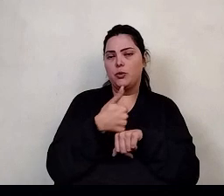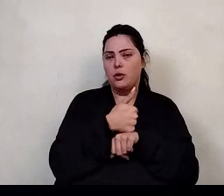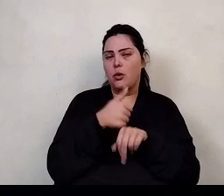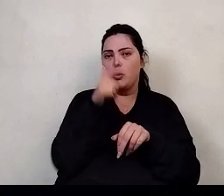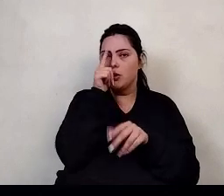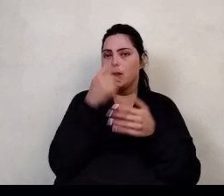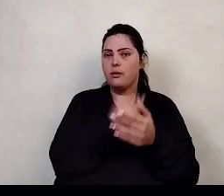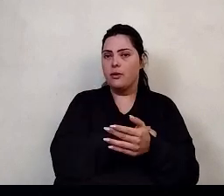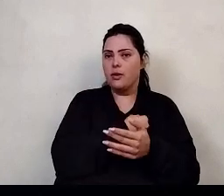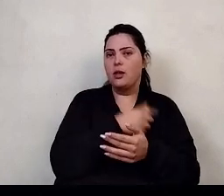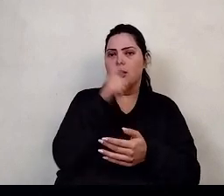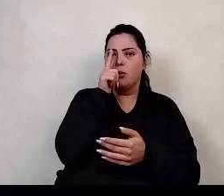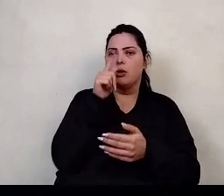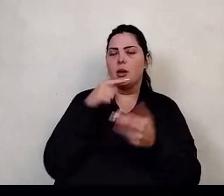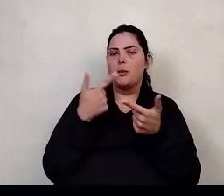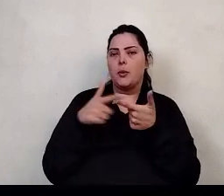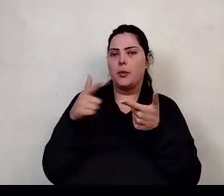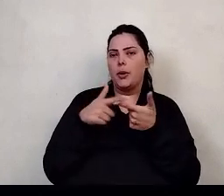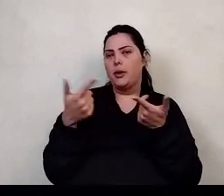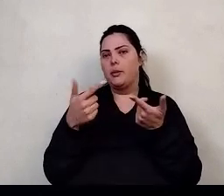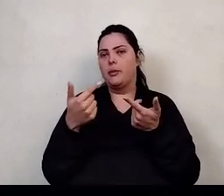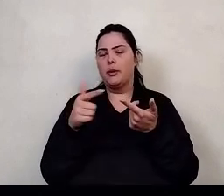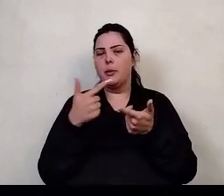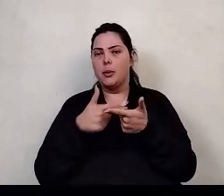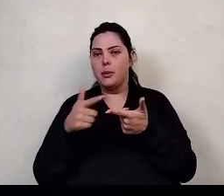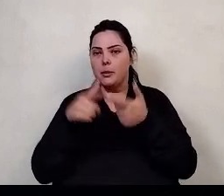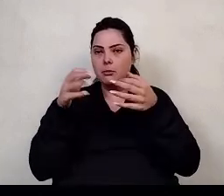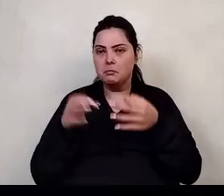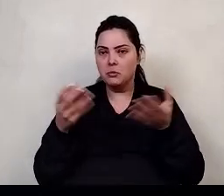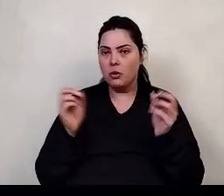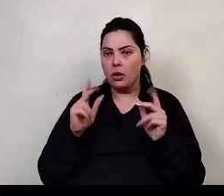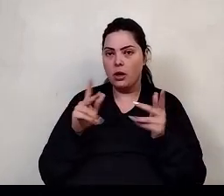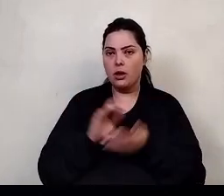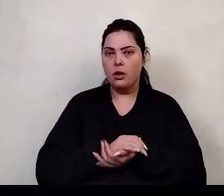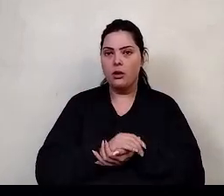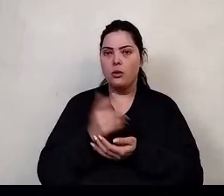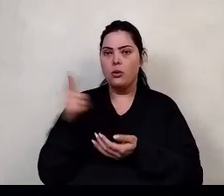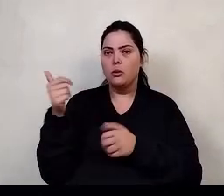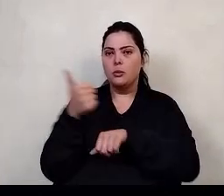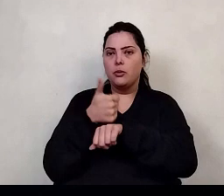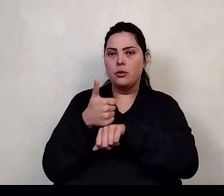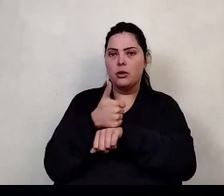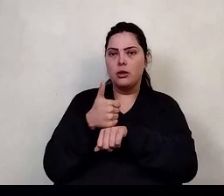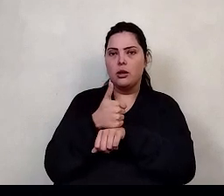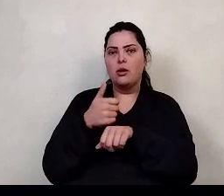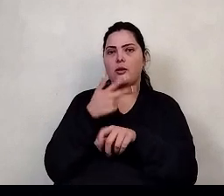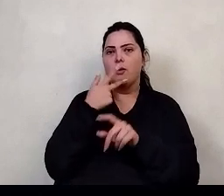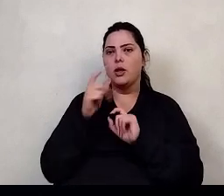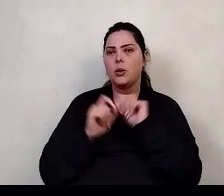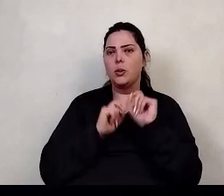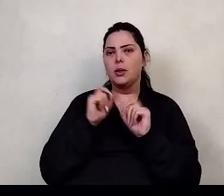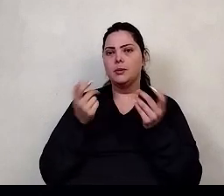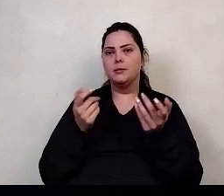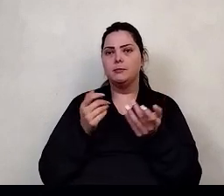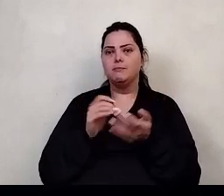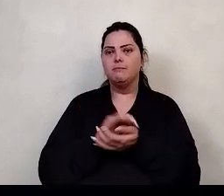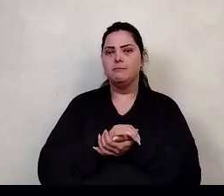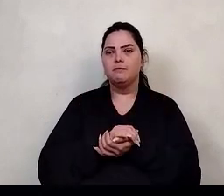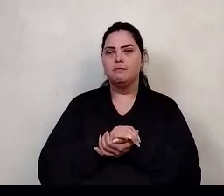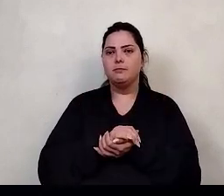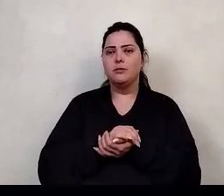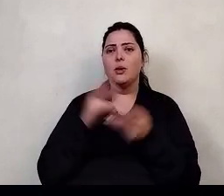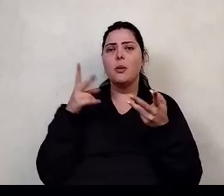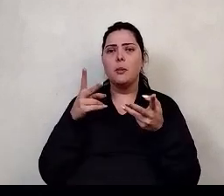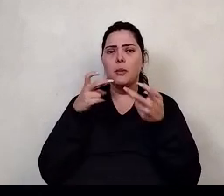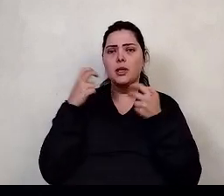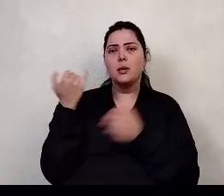ele não está tendo problemas de fato, que bom. Alguns outros profissionais chegam e dizem assim: pô, eu enxergo a importância dos